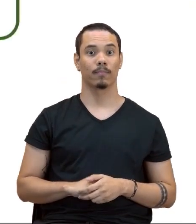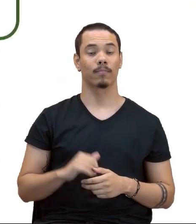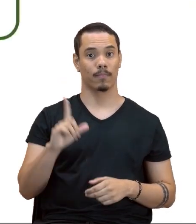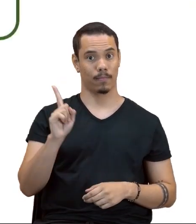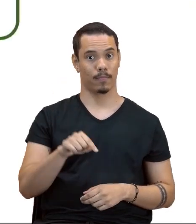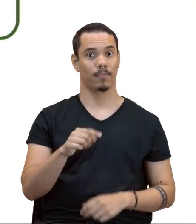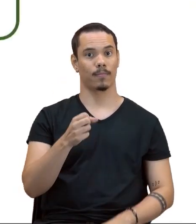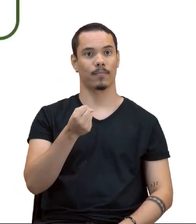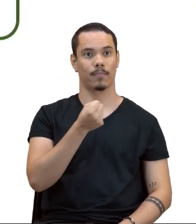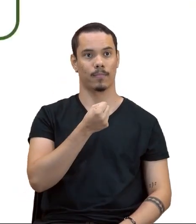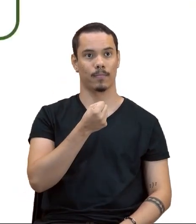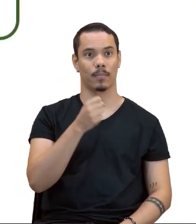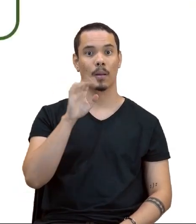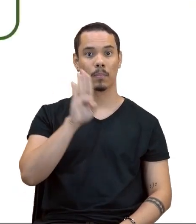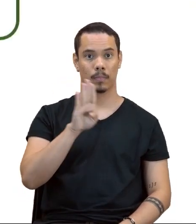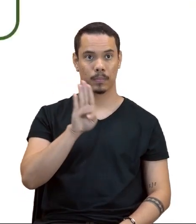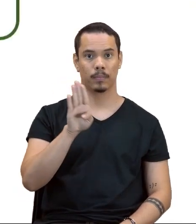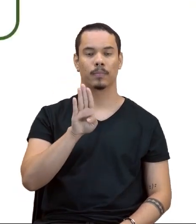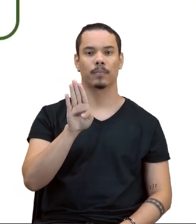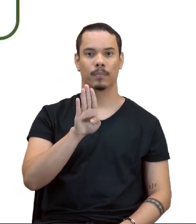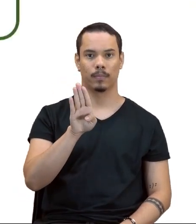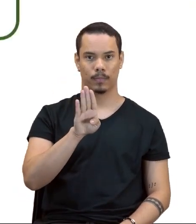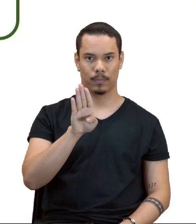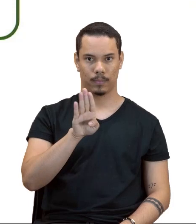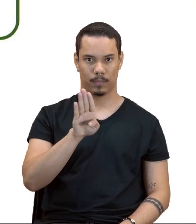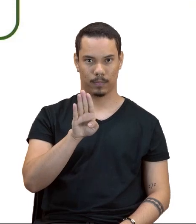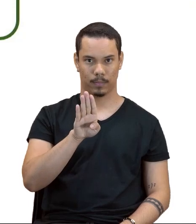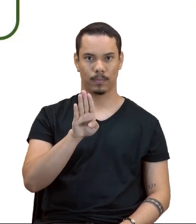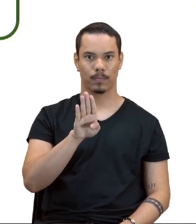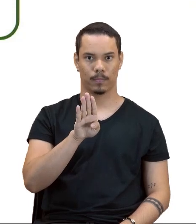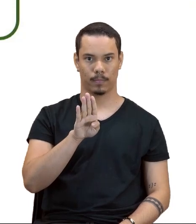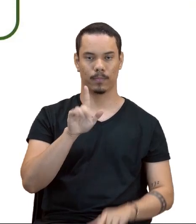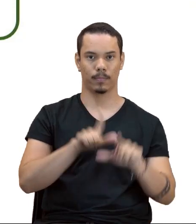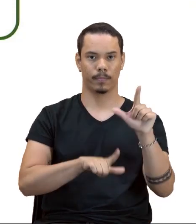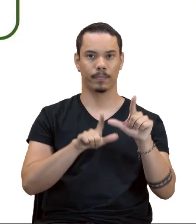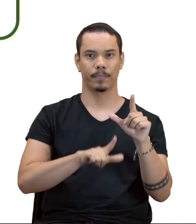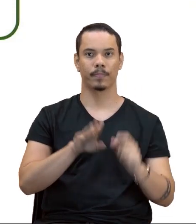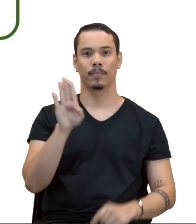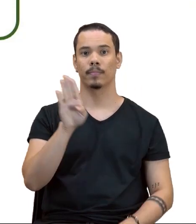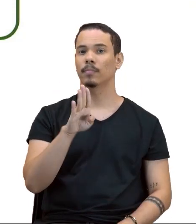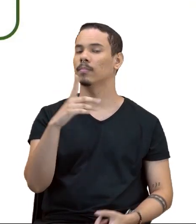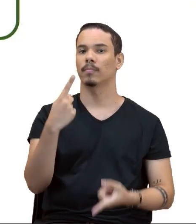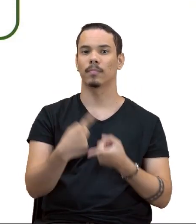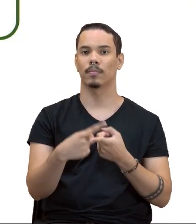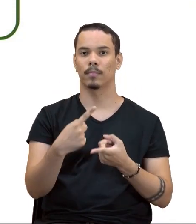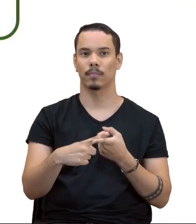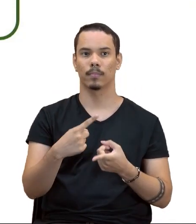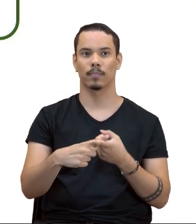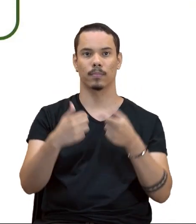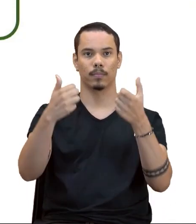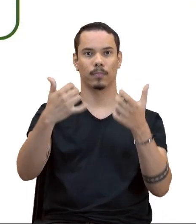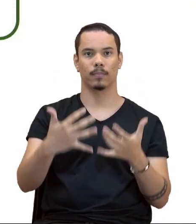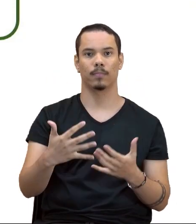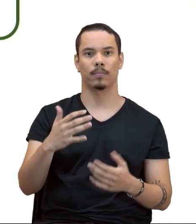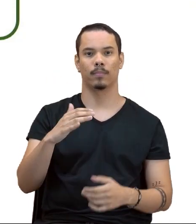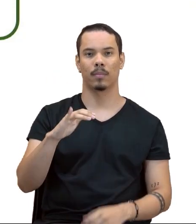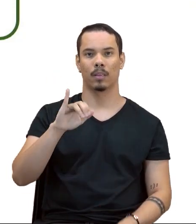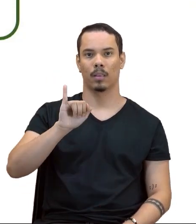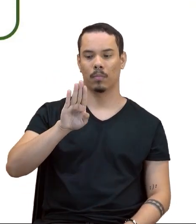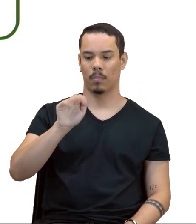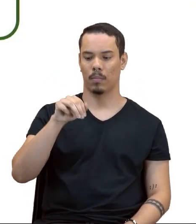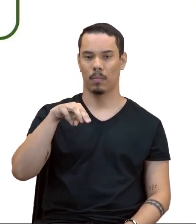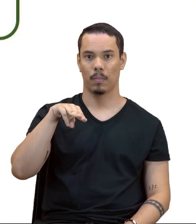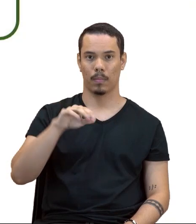Alternativa, professor Jorge, alternativa B, né? B, exatamente, porque, olha só, falou o IBAMA, né? O IBAMA ele vai aparecer